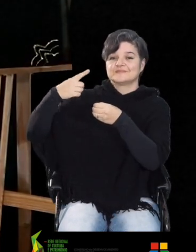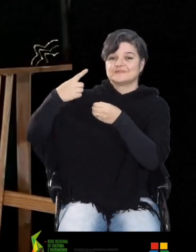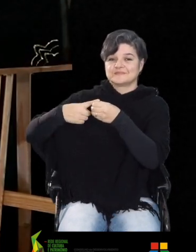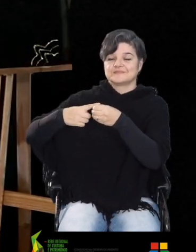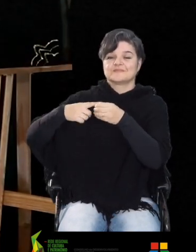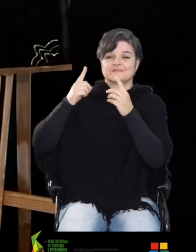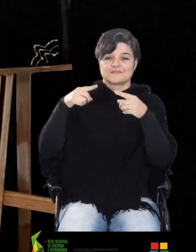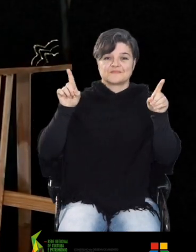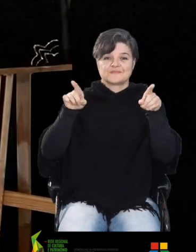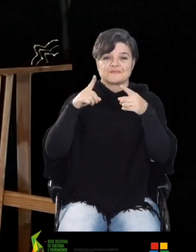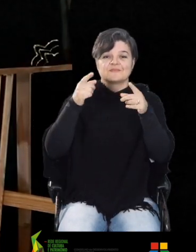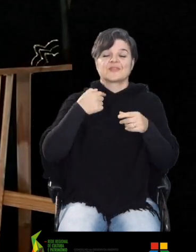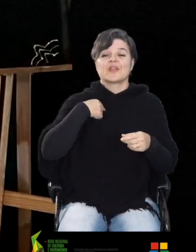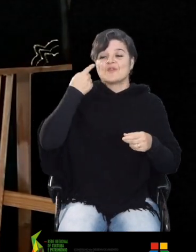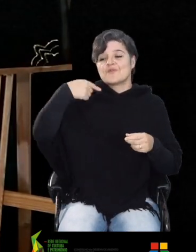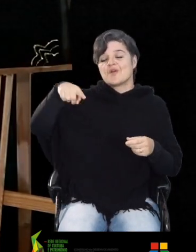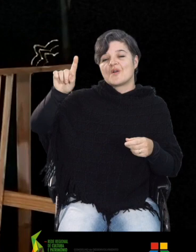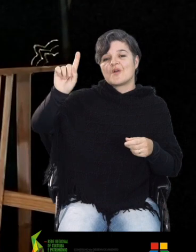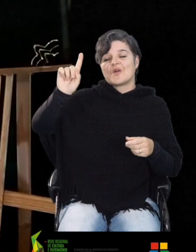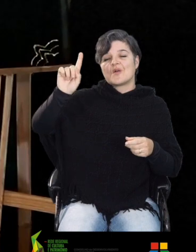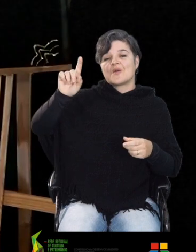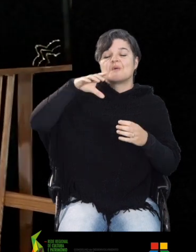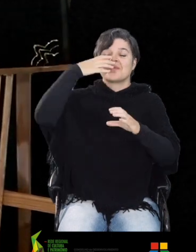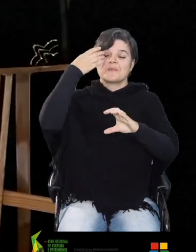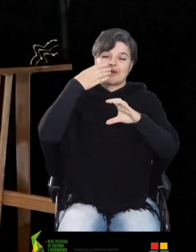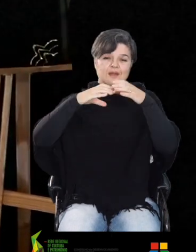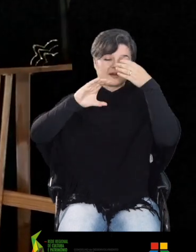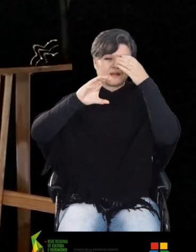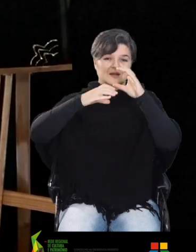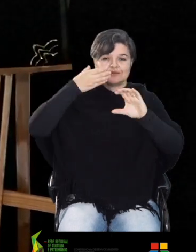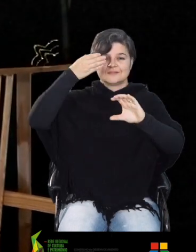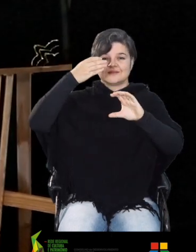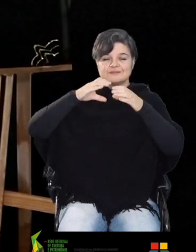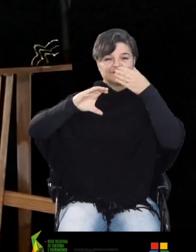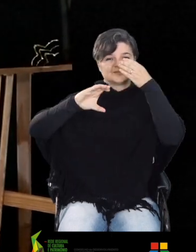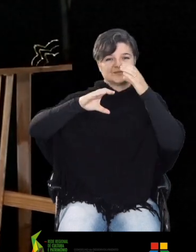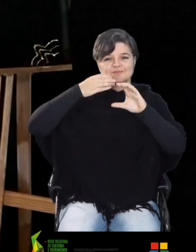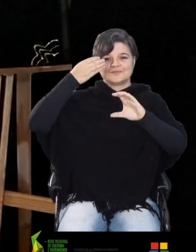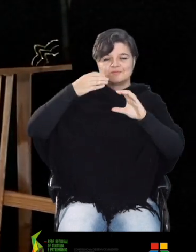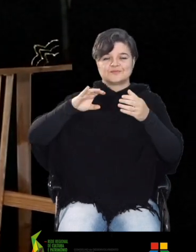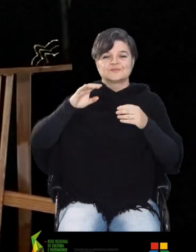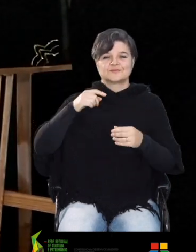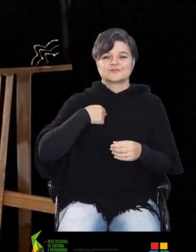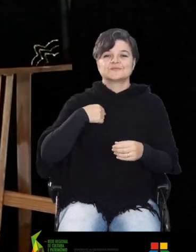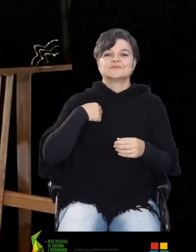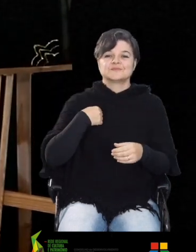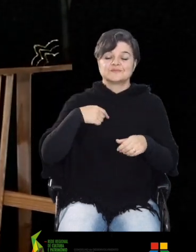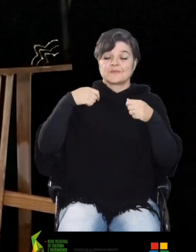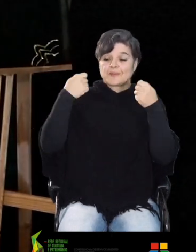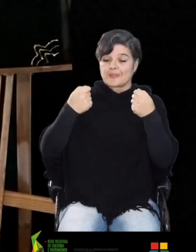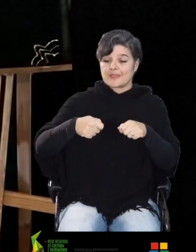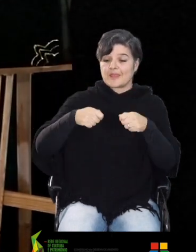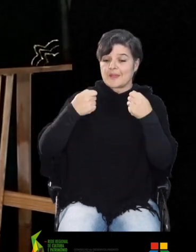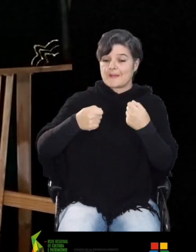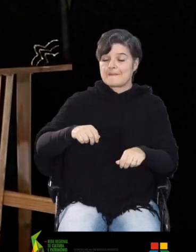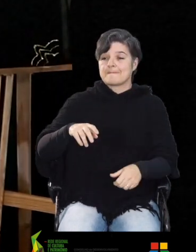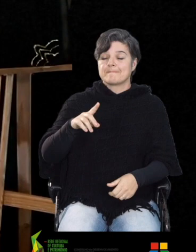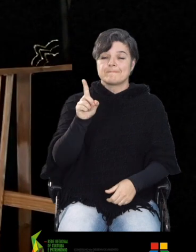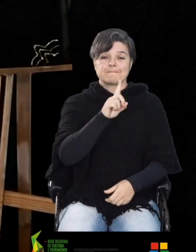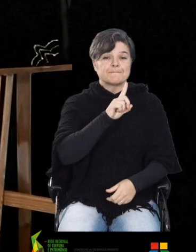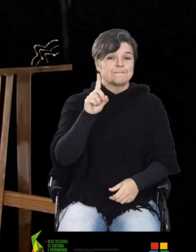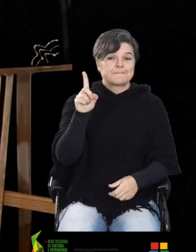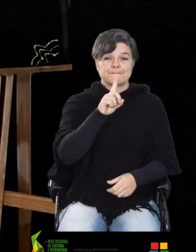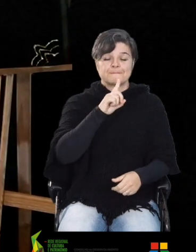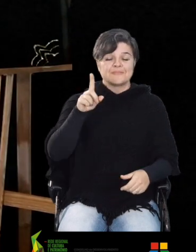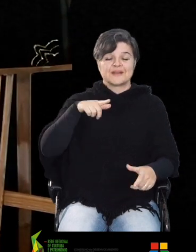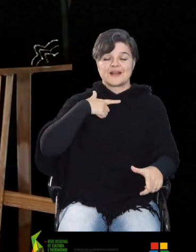mim eu vou parar cantar lá eu